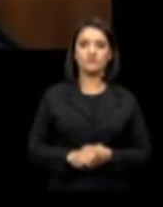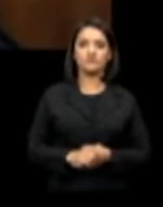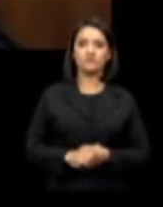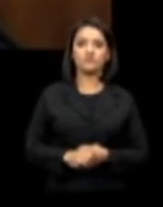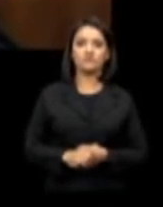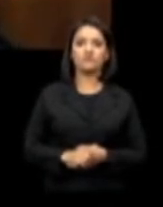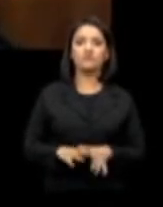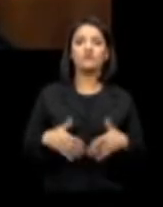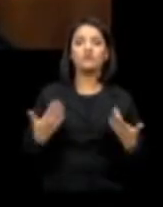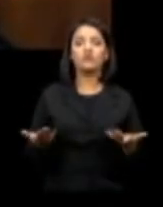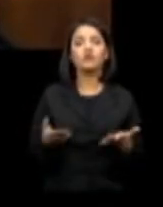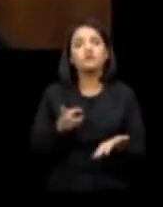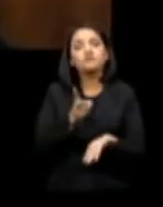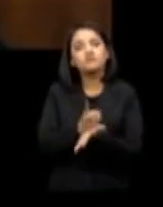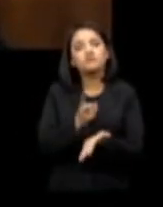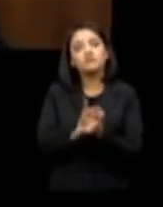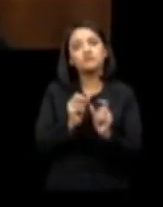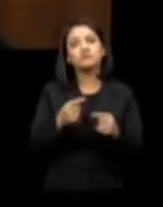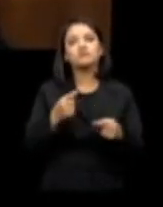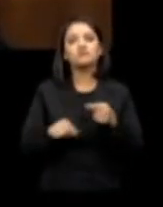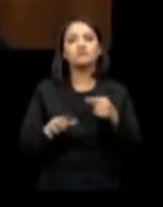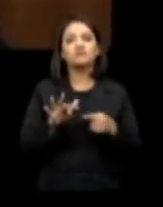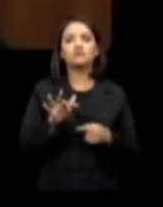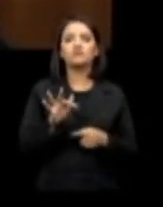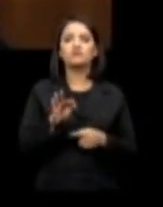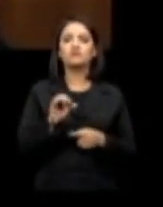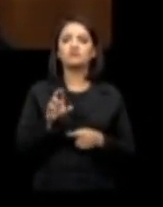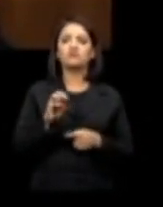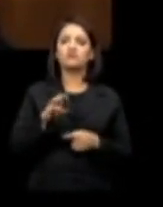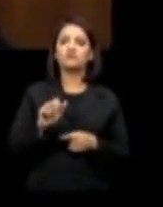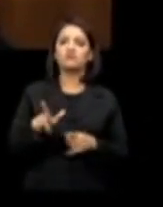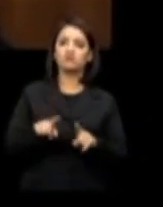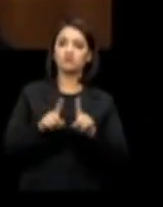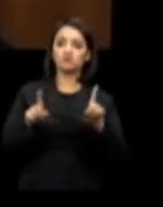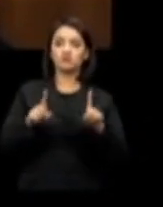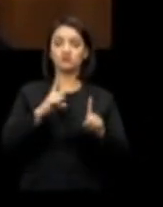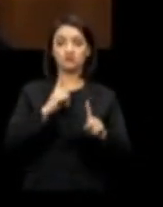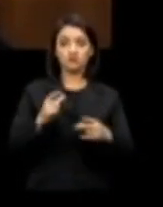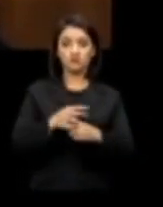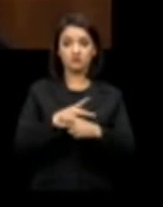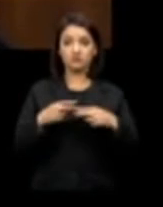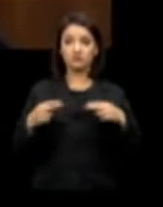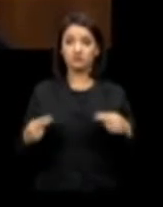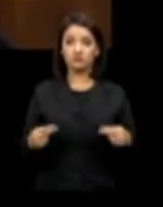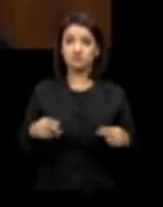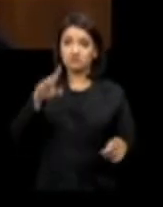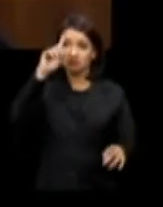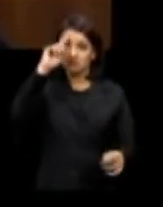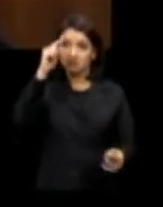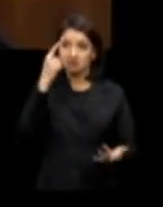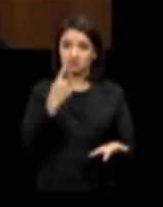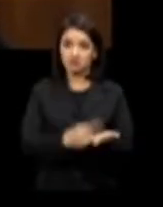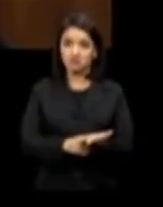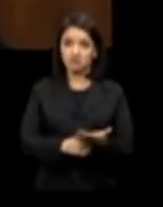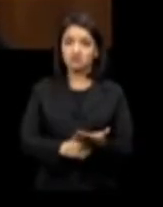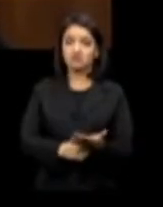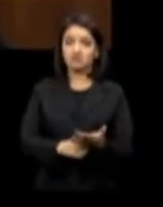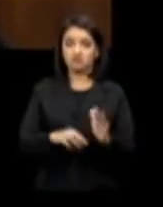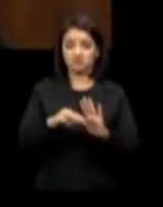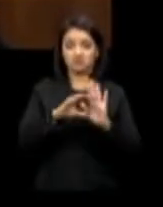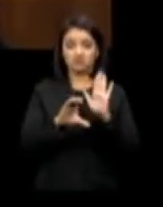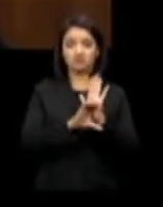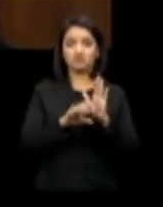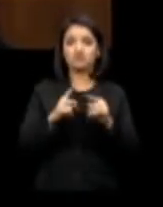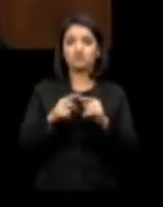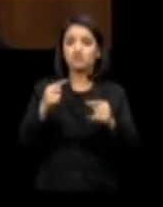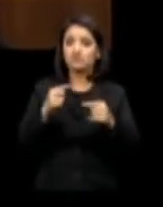inconstitucionalidade formal, subsistem razões suficientes para o referendo da cautelar do ponto de vista da